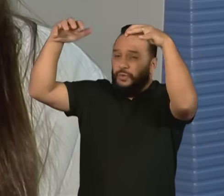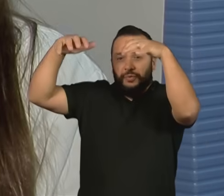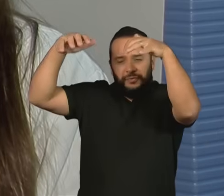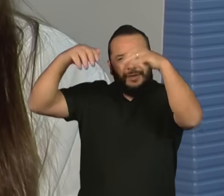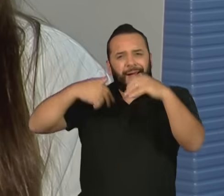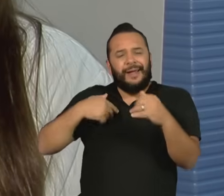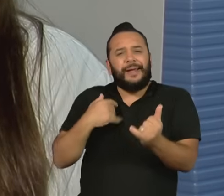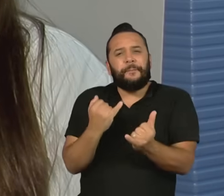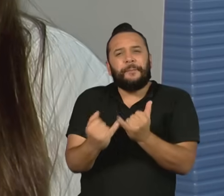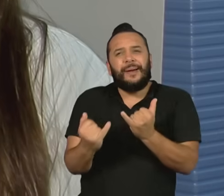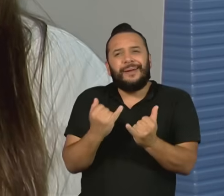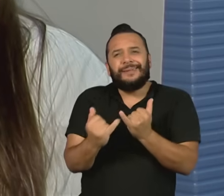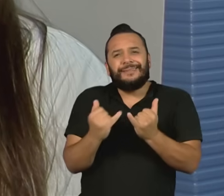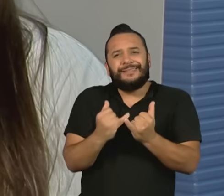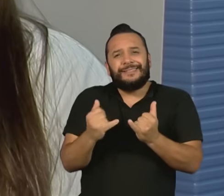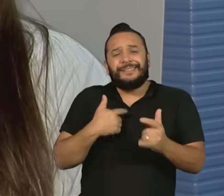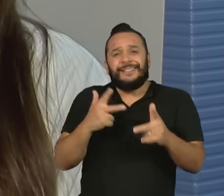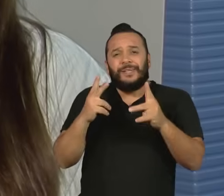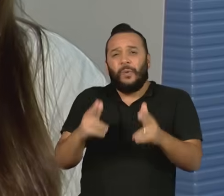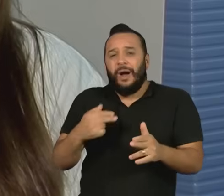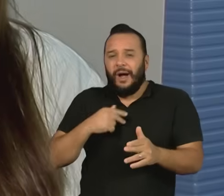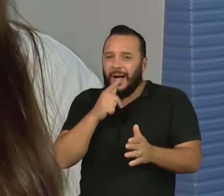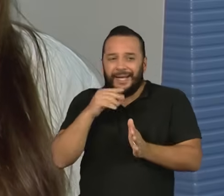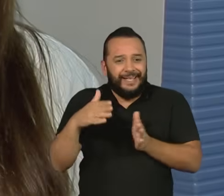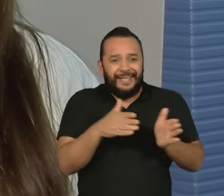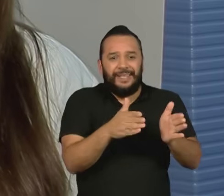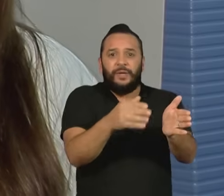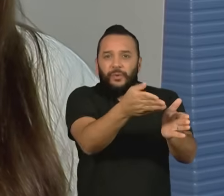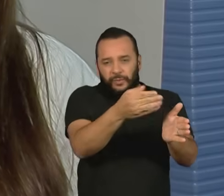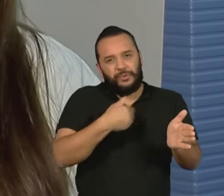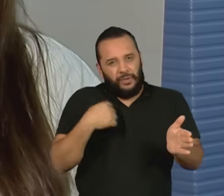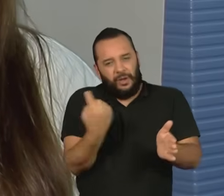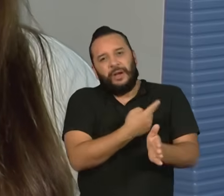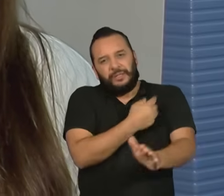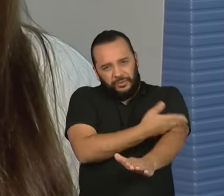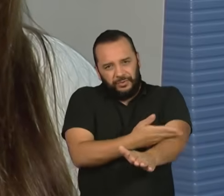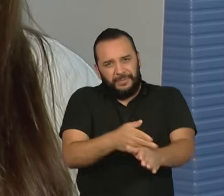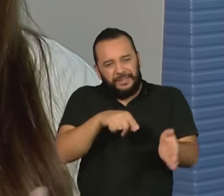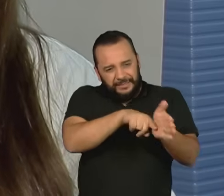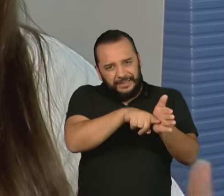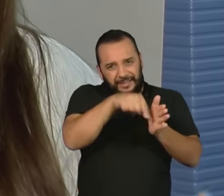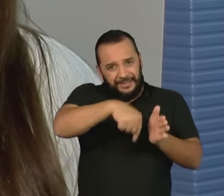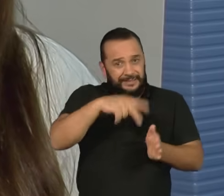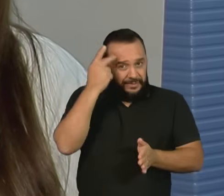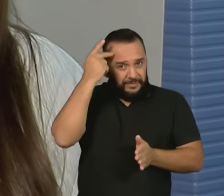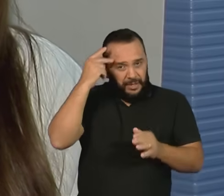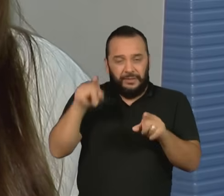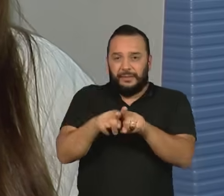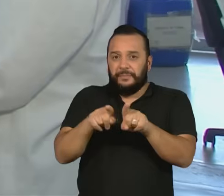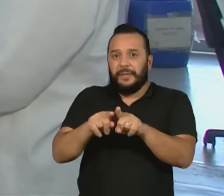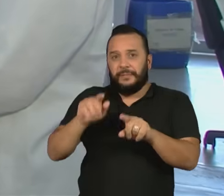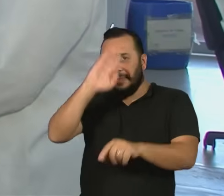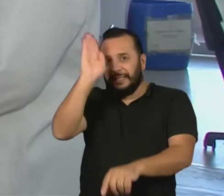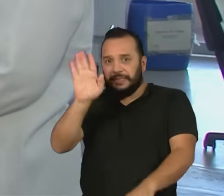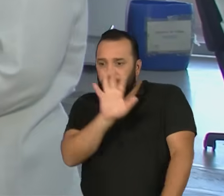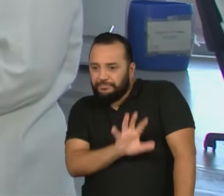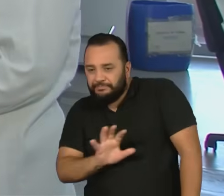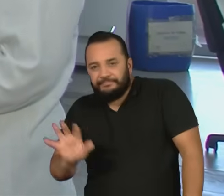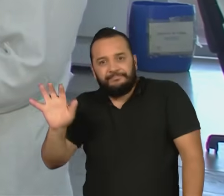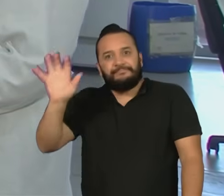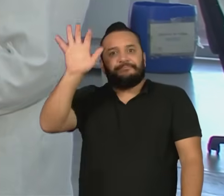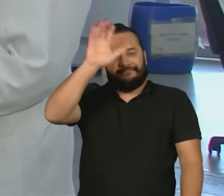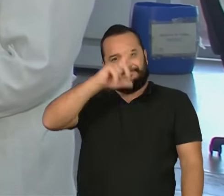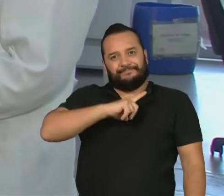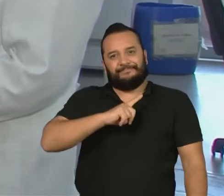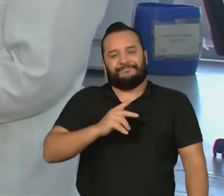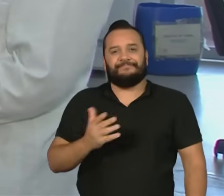àqueles que a gente encontra nos rios que a gente está acostumado a estudar, não só aqui de São Paulo, mas de outras regiões do Brasil.